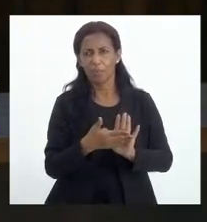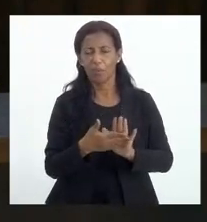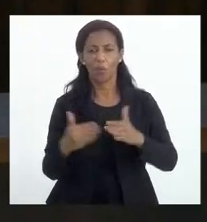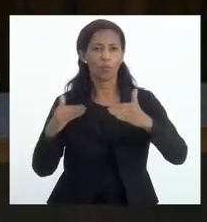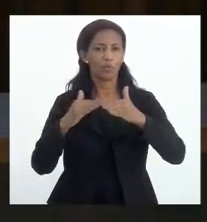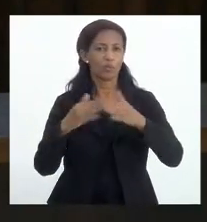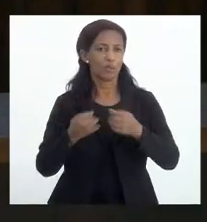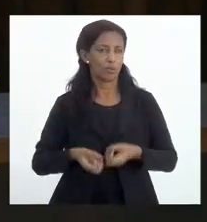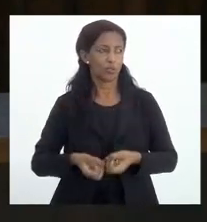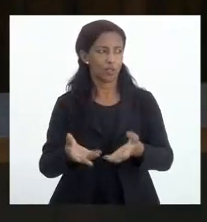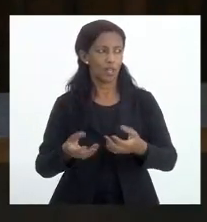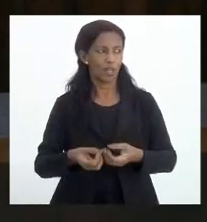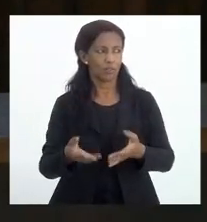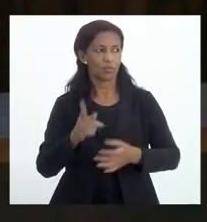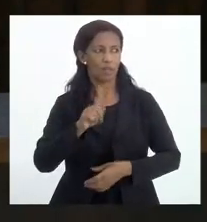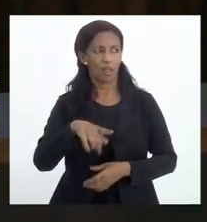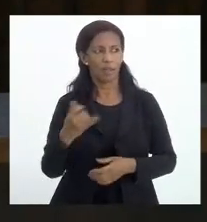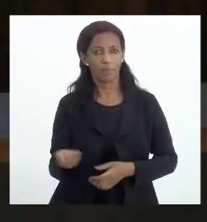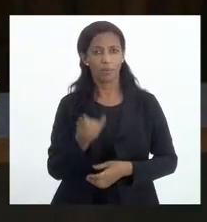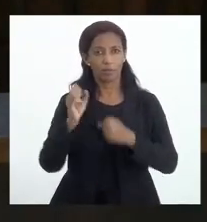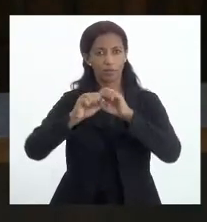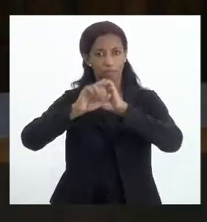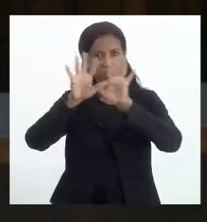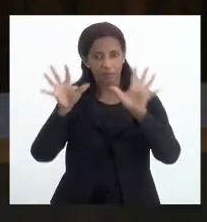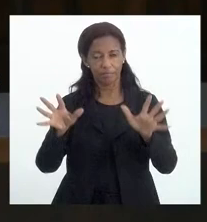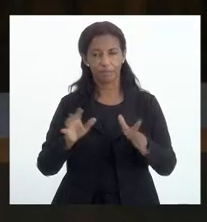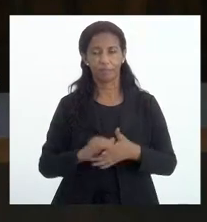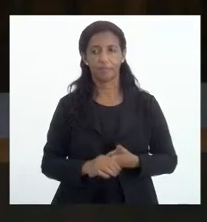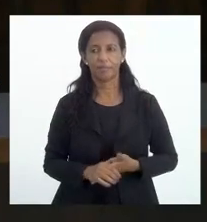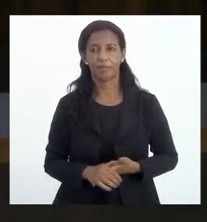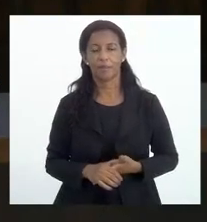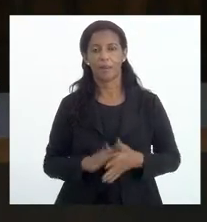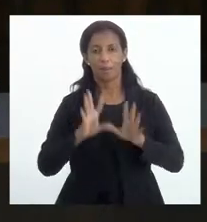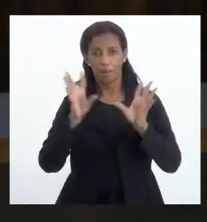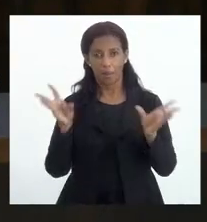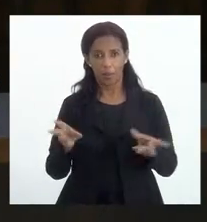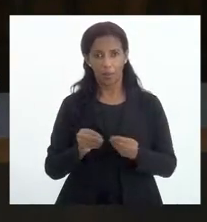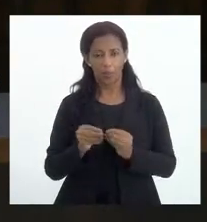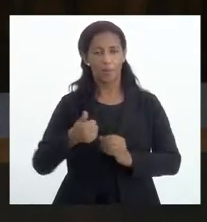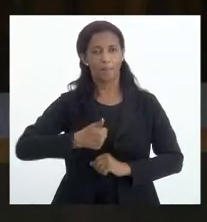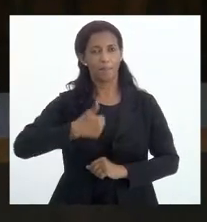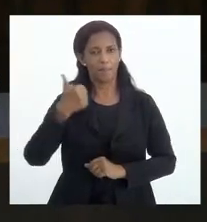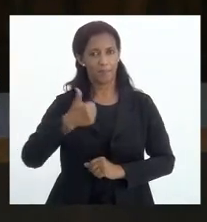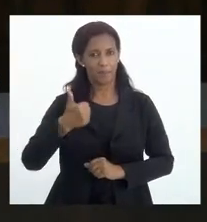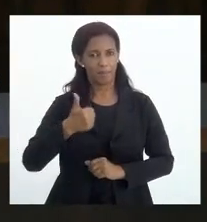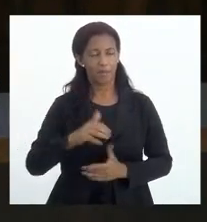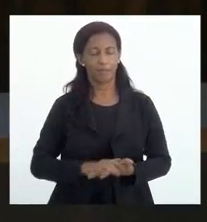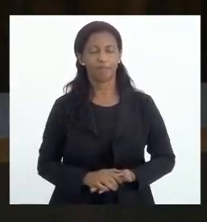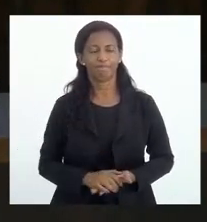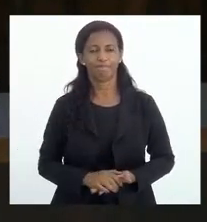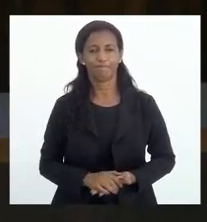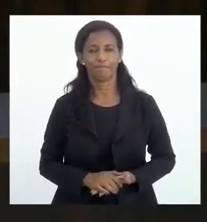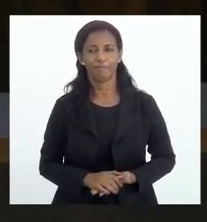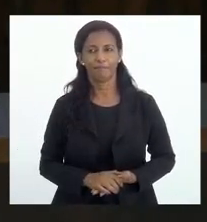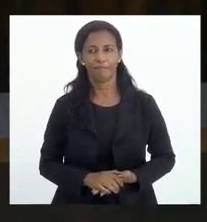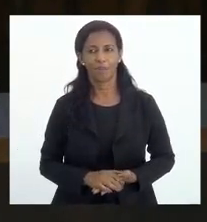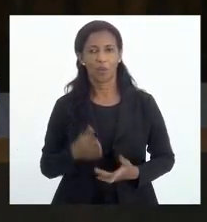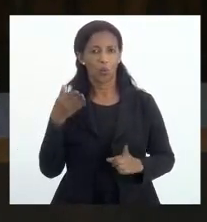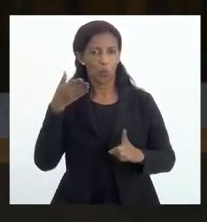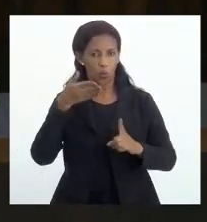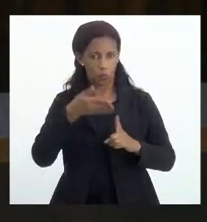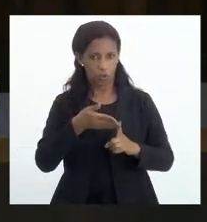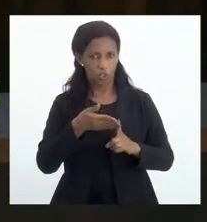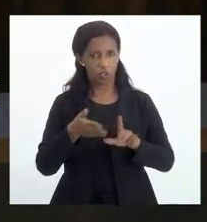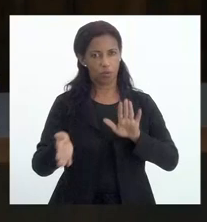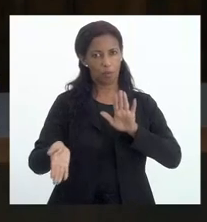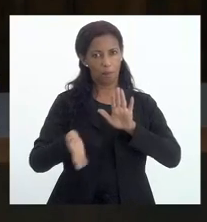teto de gasto. Então, é importante deixar claro, para concluir, presidente, em primeiro lugar, a questão das exceções objetivadas na